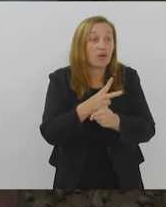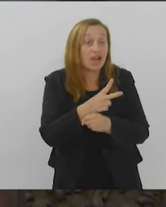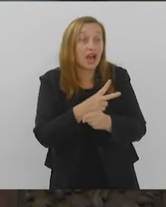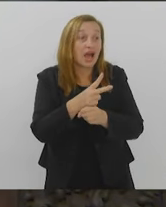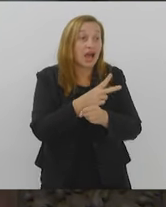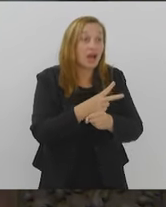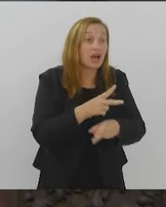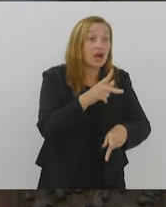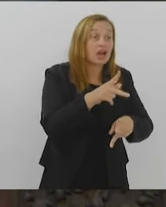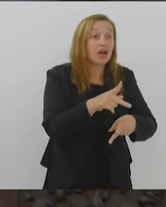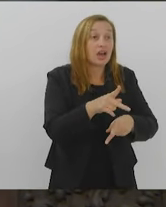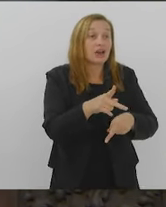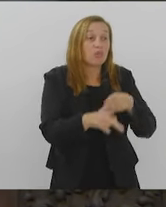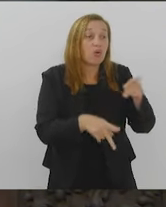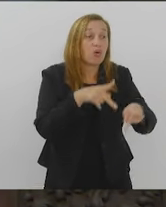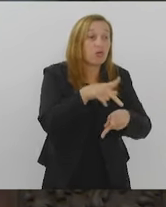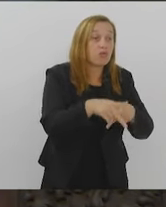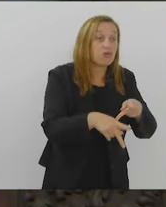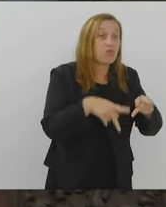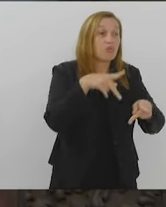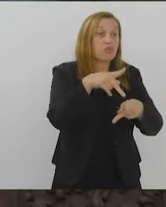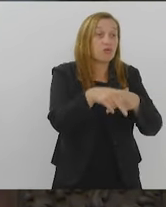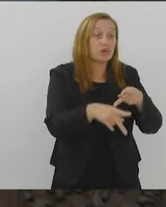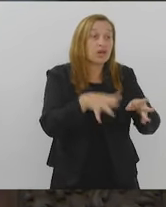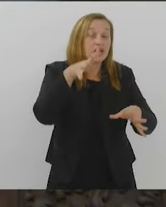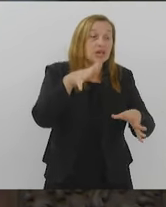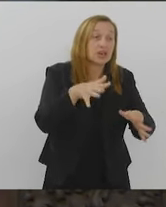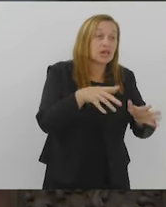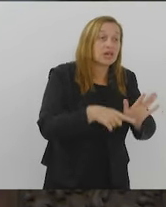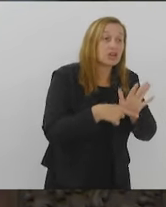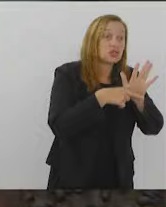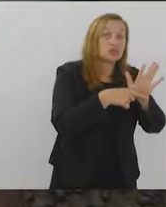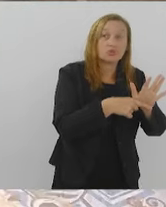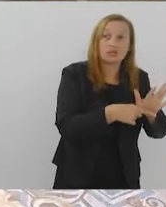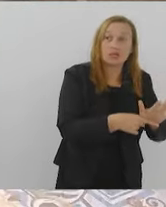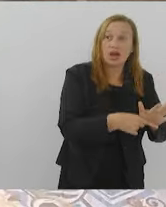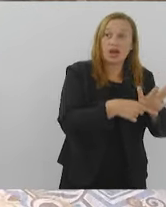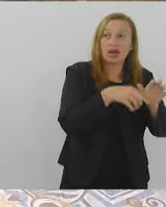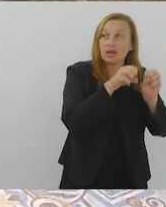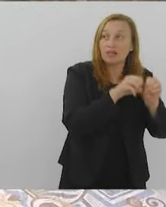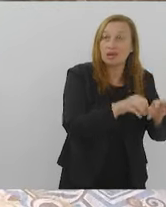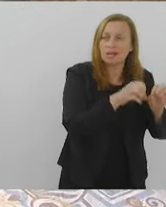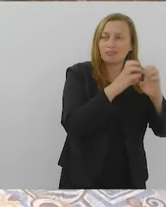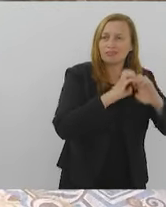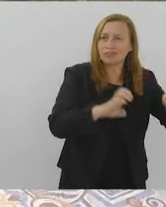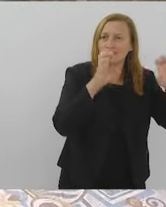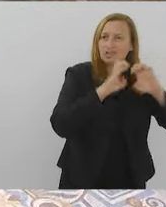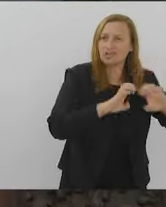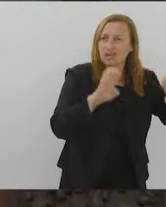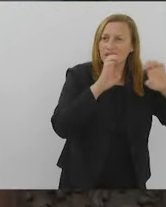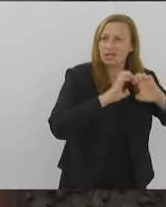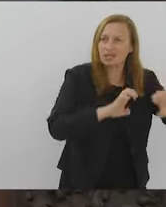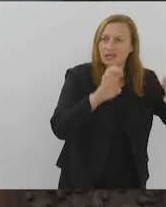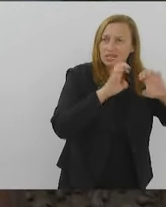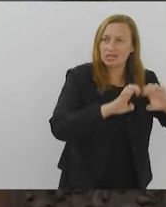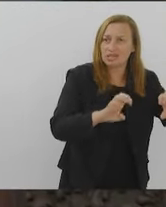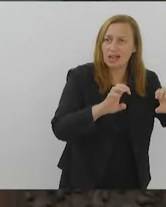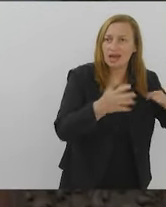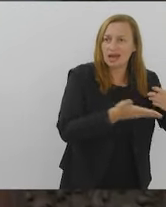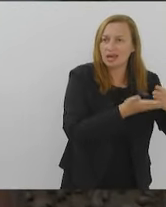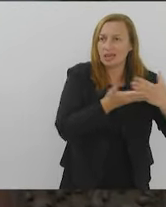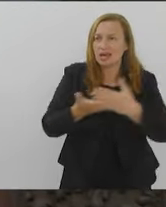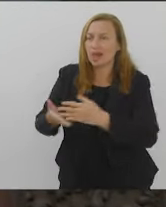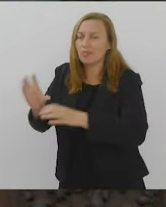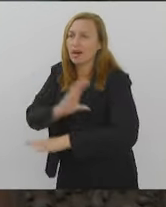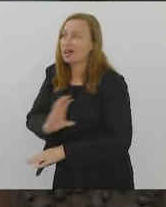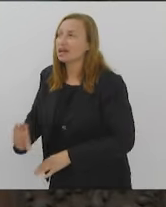Cristo, neste mundo cheio de... Oh. Pare um pouquinho, porque nós temos muita gente para lembrar